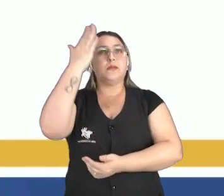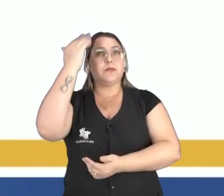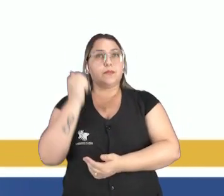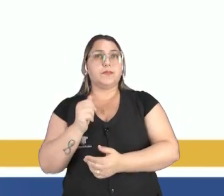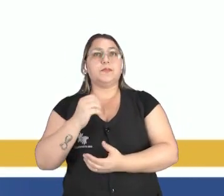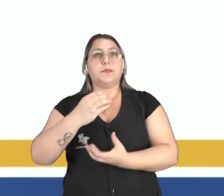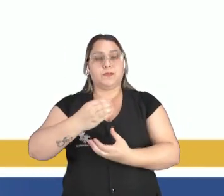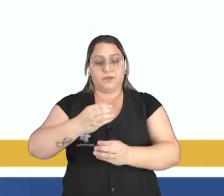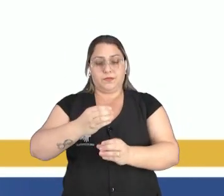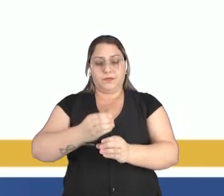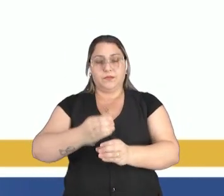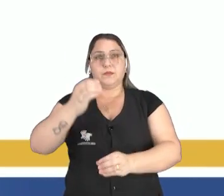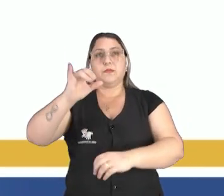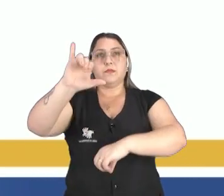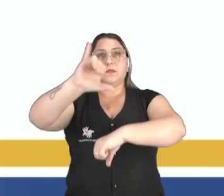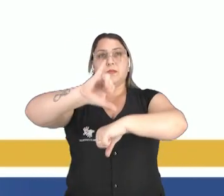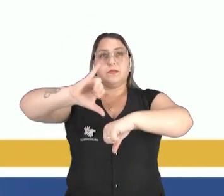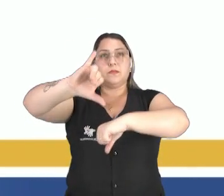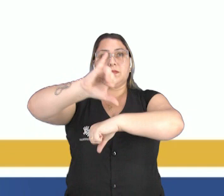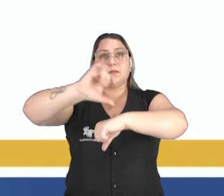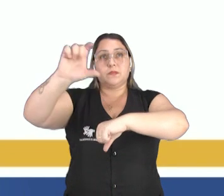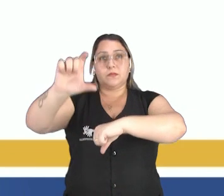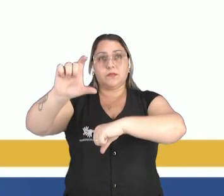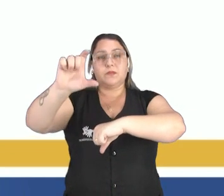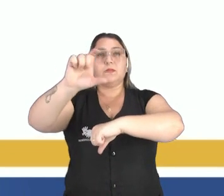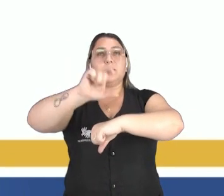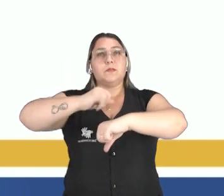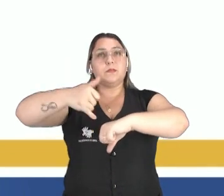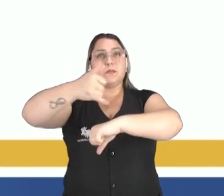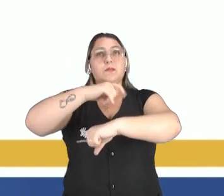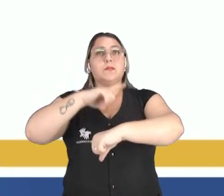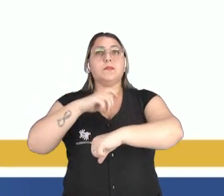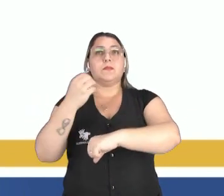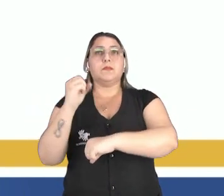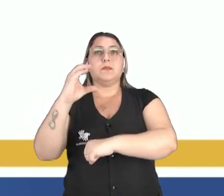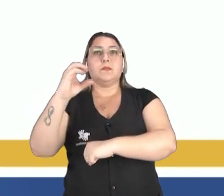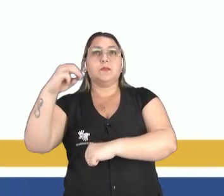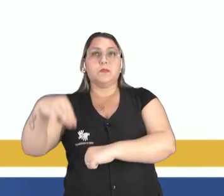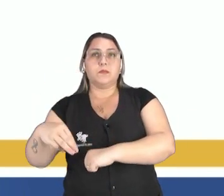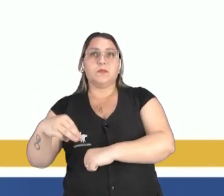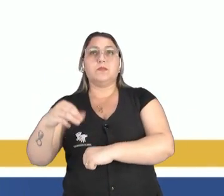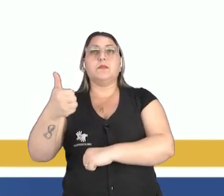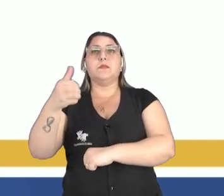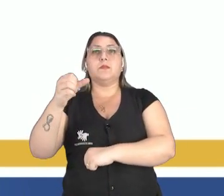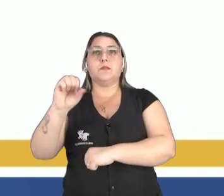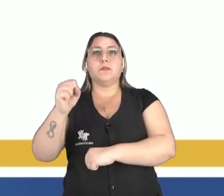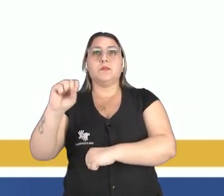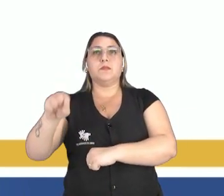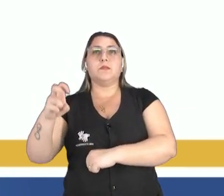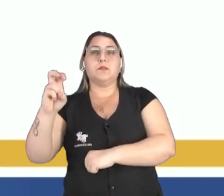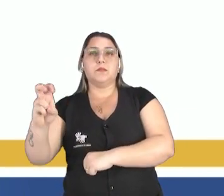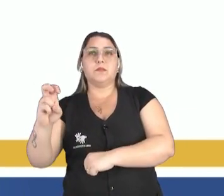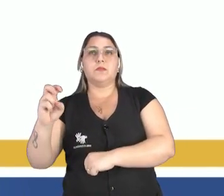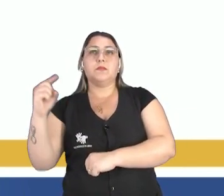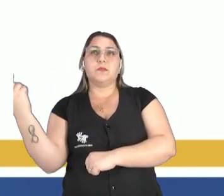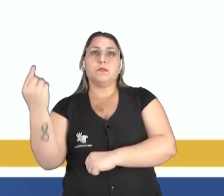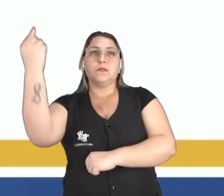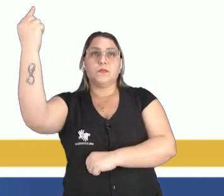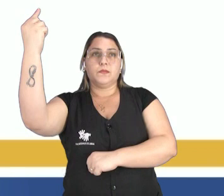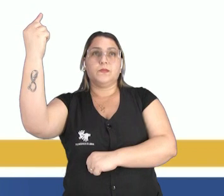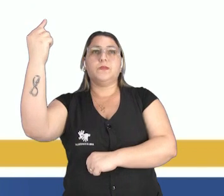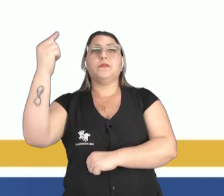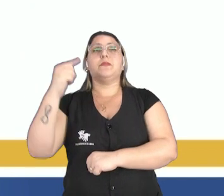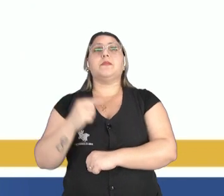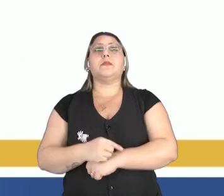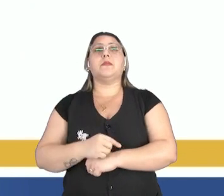que uma lata de azeite cilíndrica, tá? Tem 8 centímetros de diâmetro e 18,5 centímetros de altura. E